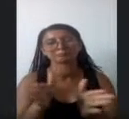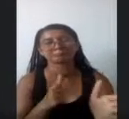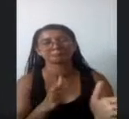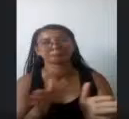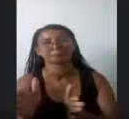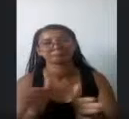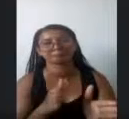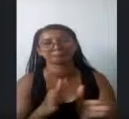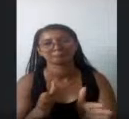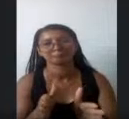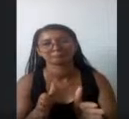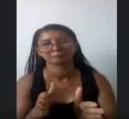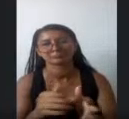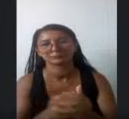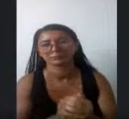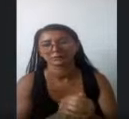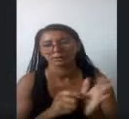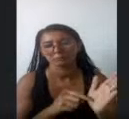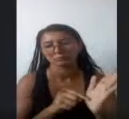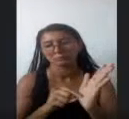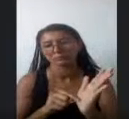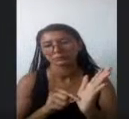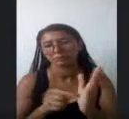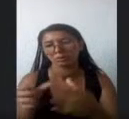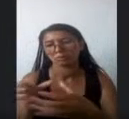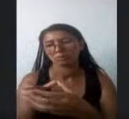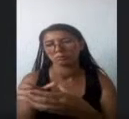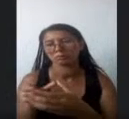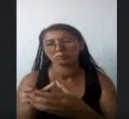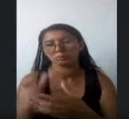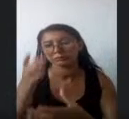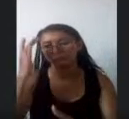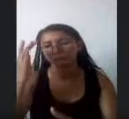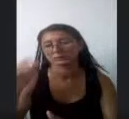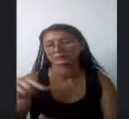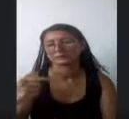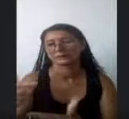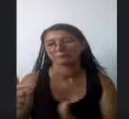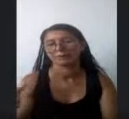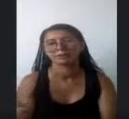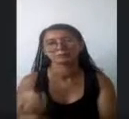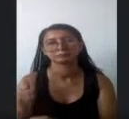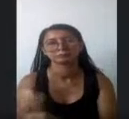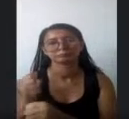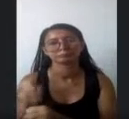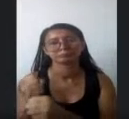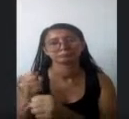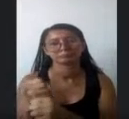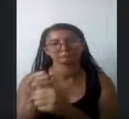mostrou ao pessoal da construção civil, que muitas vezes são de fora, não sabem onde procurar